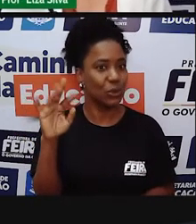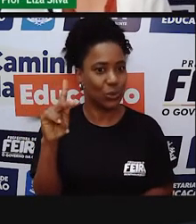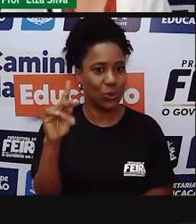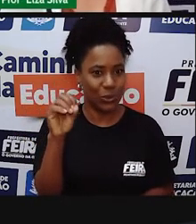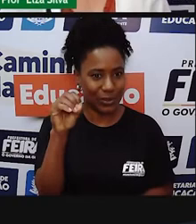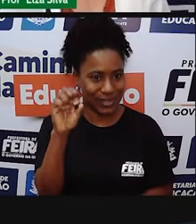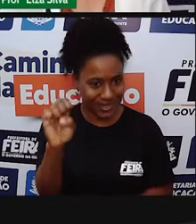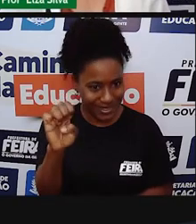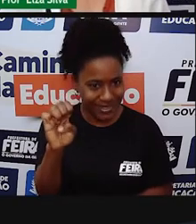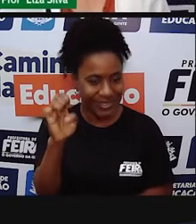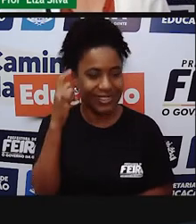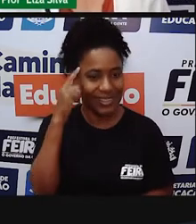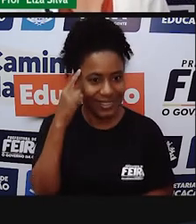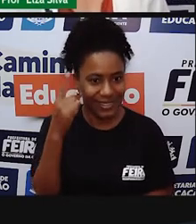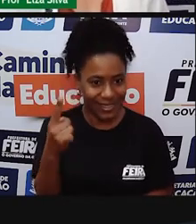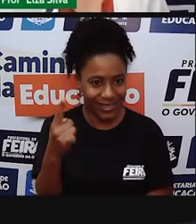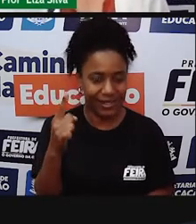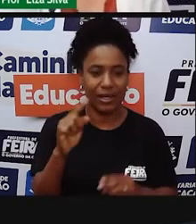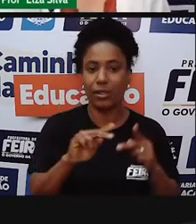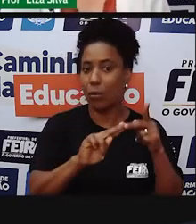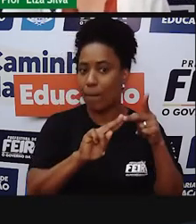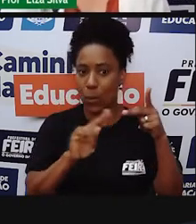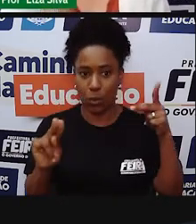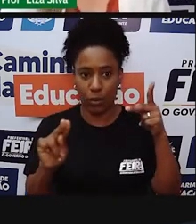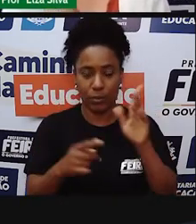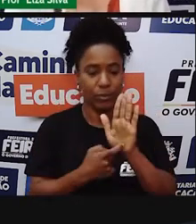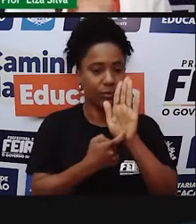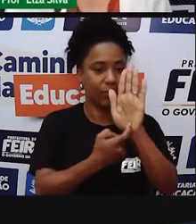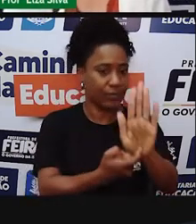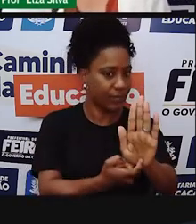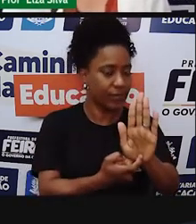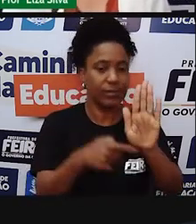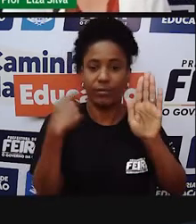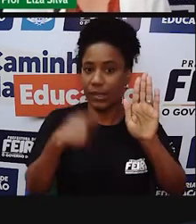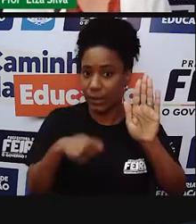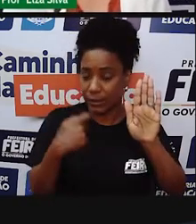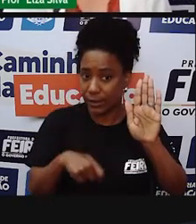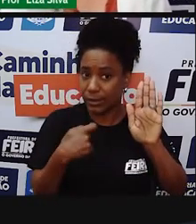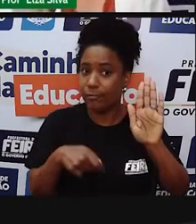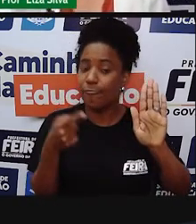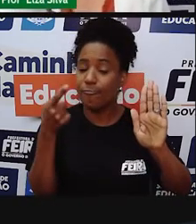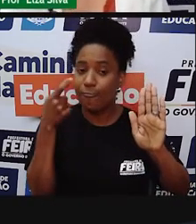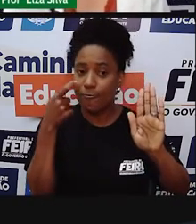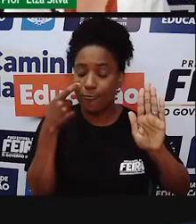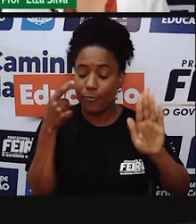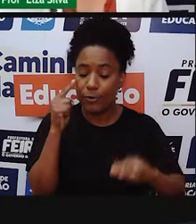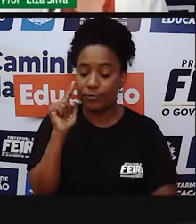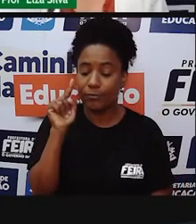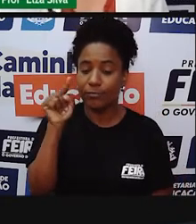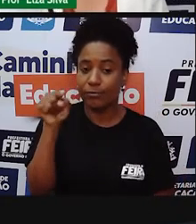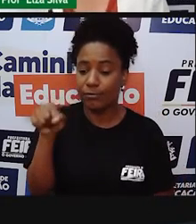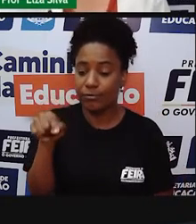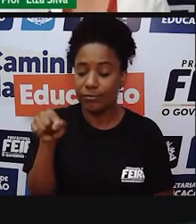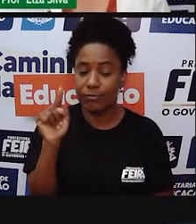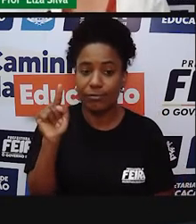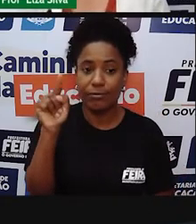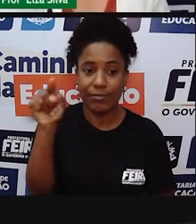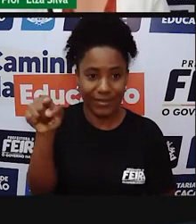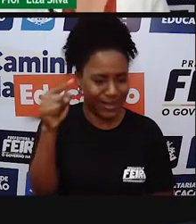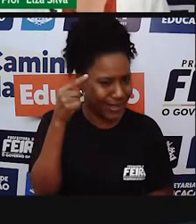pronomes demonstrativos, você precisa estar atento sobre qual pronome você vai